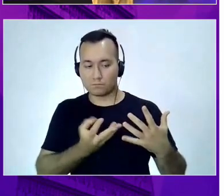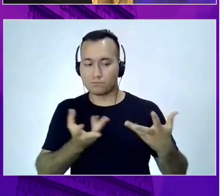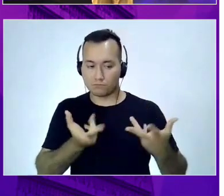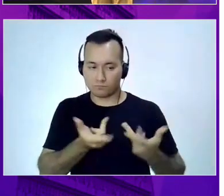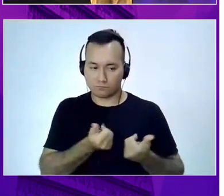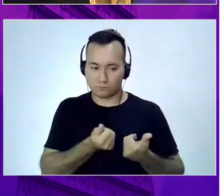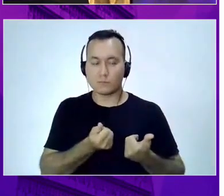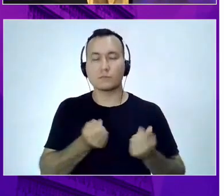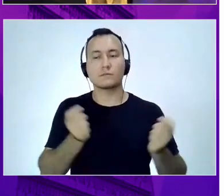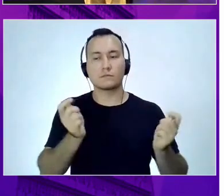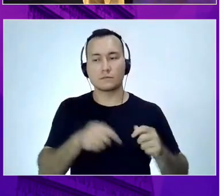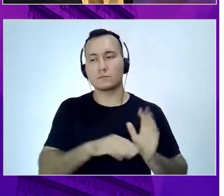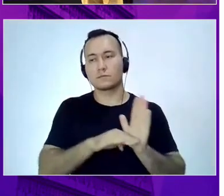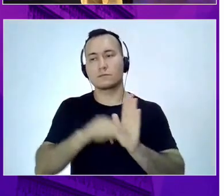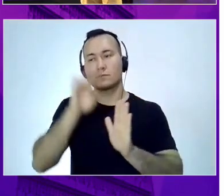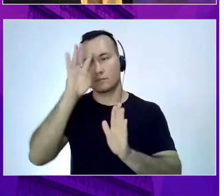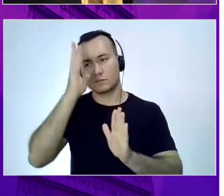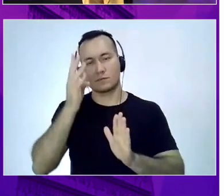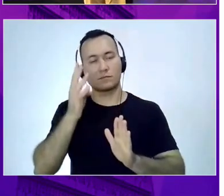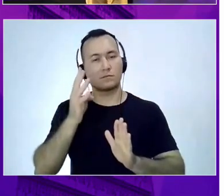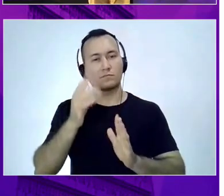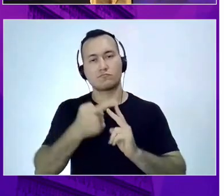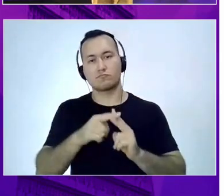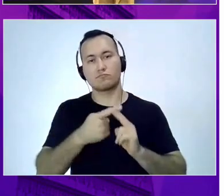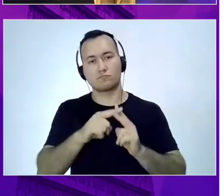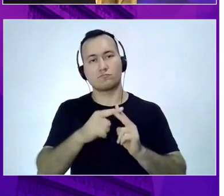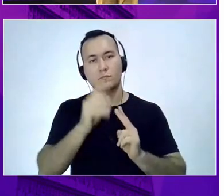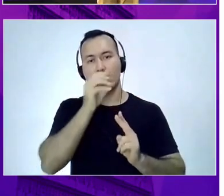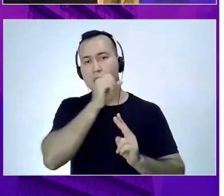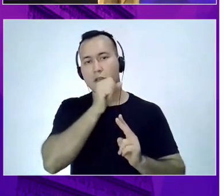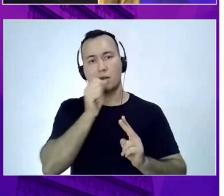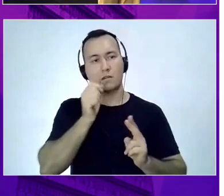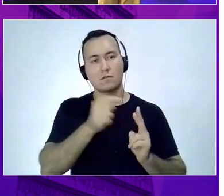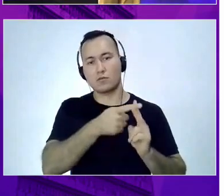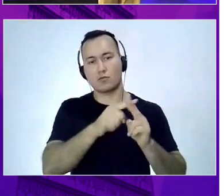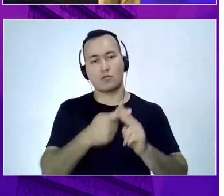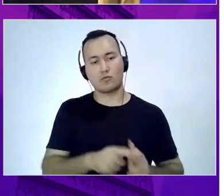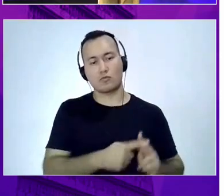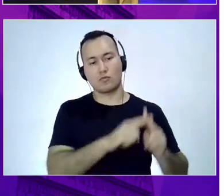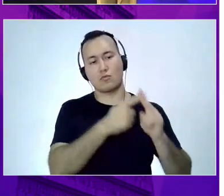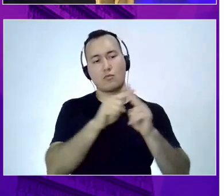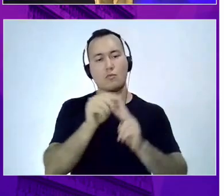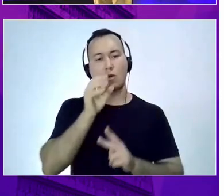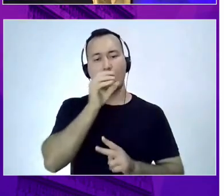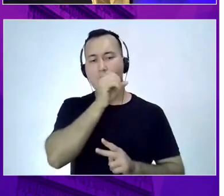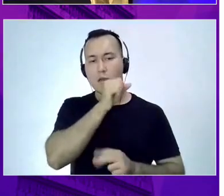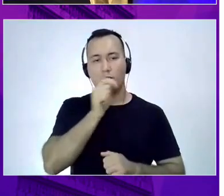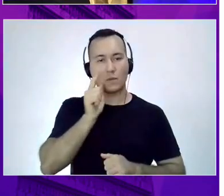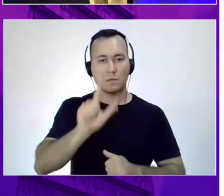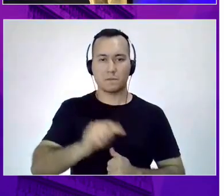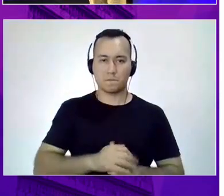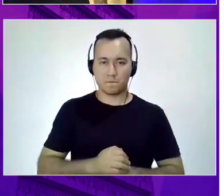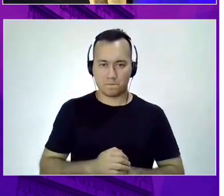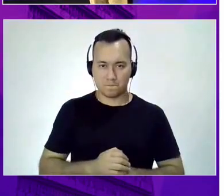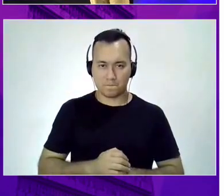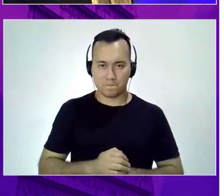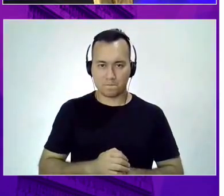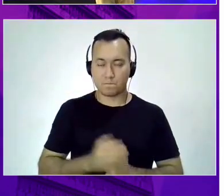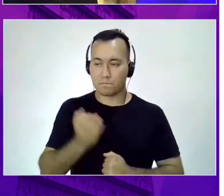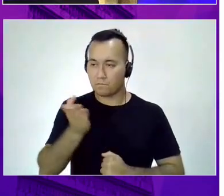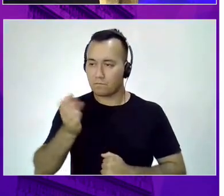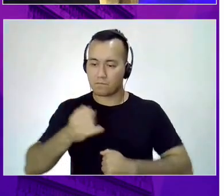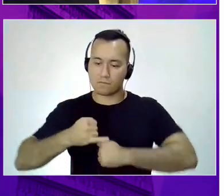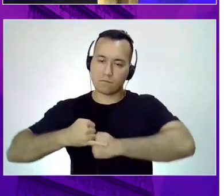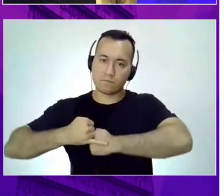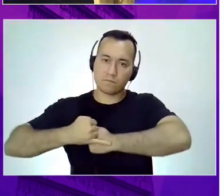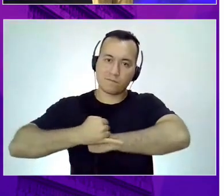com demandas de negócio. Evolução arquitetural é muito contextual, né? Então a gente começa de um ponto